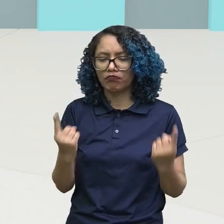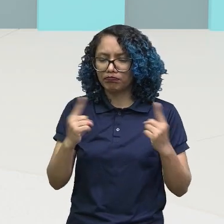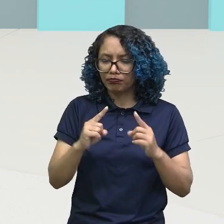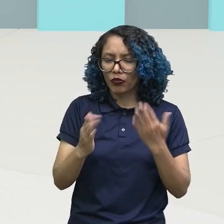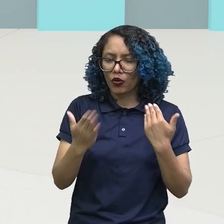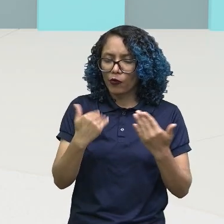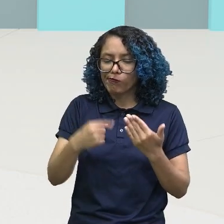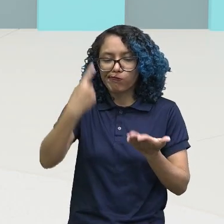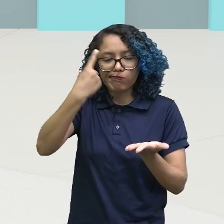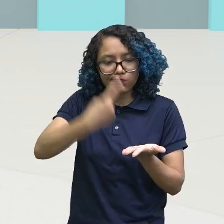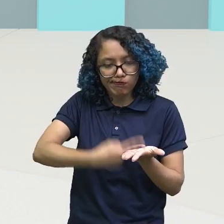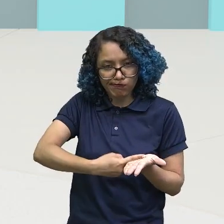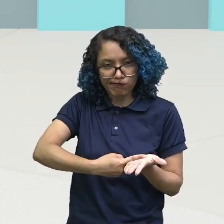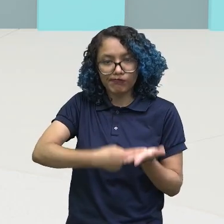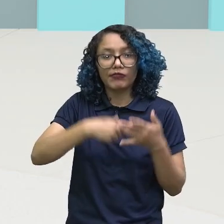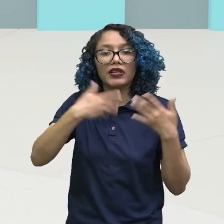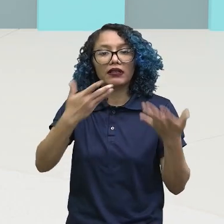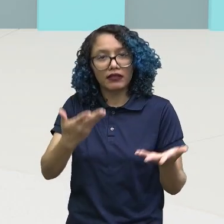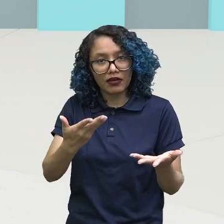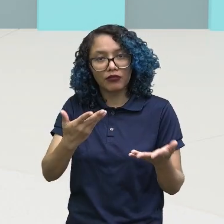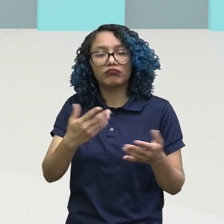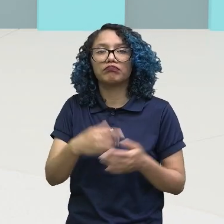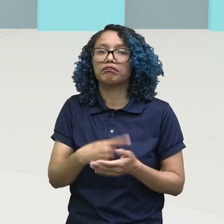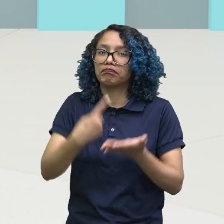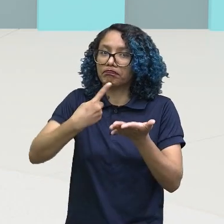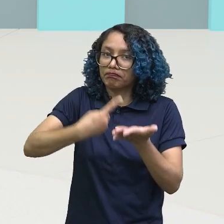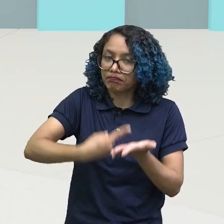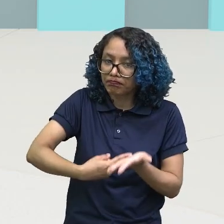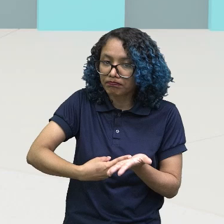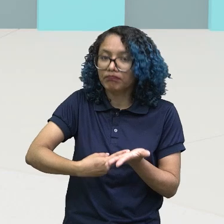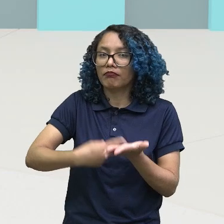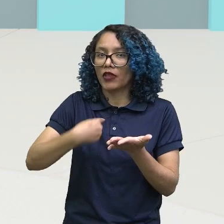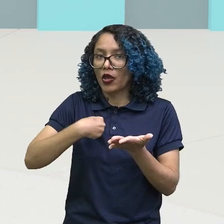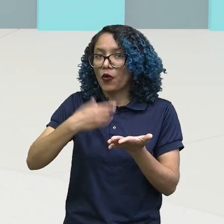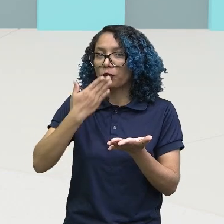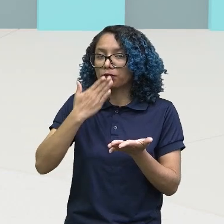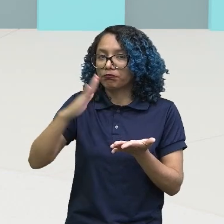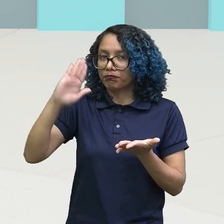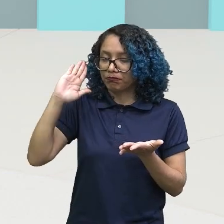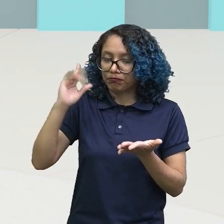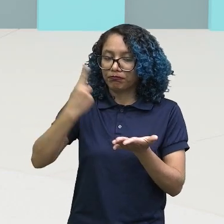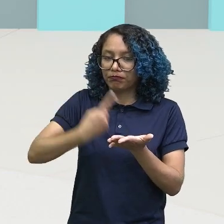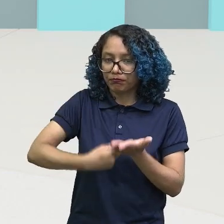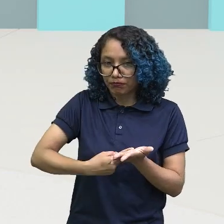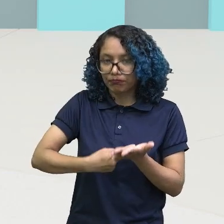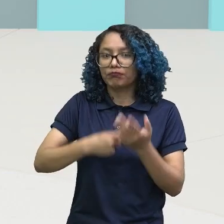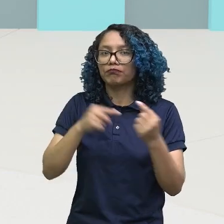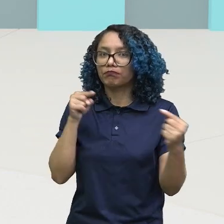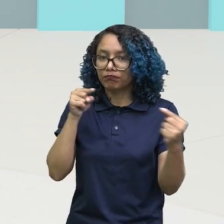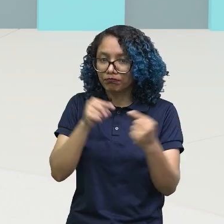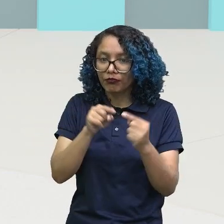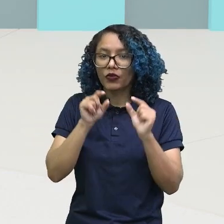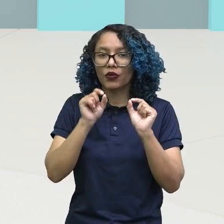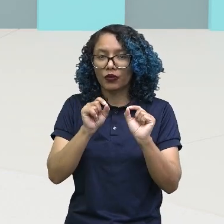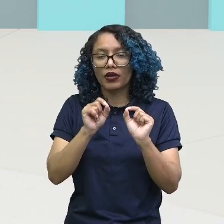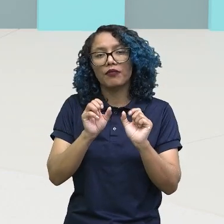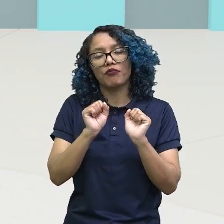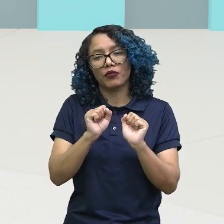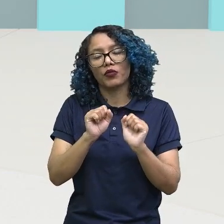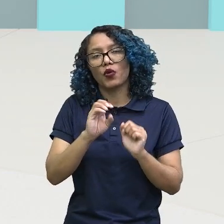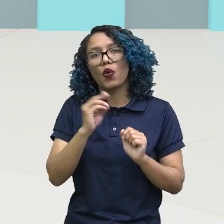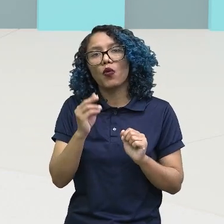quê? Um acordo. Então, conforme prometi, de acordo com a promessa, né, eu poderia